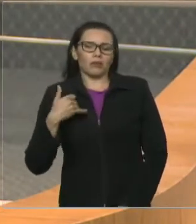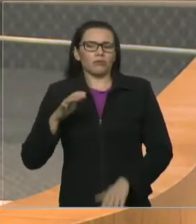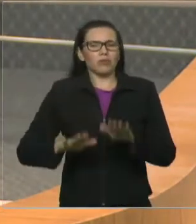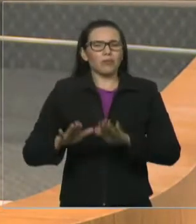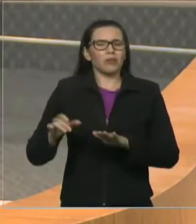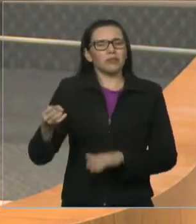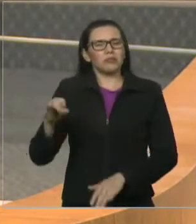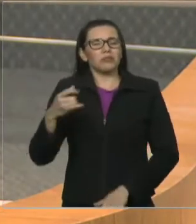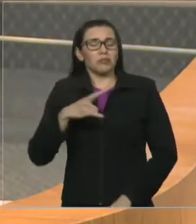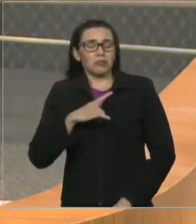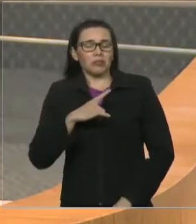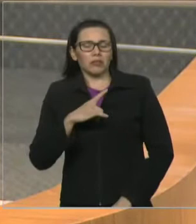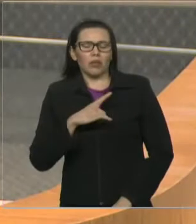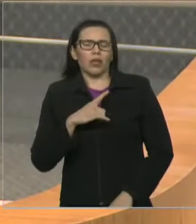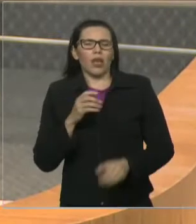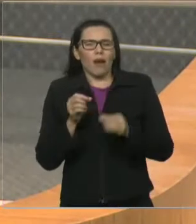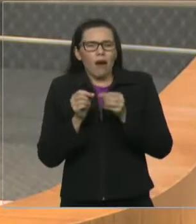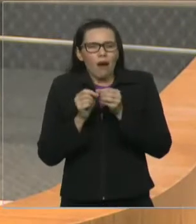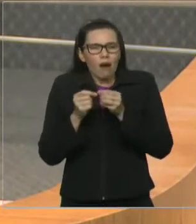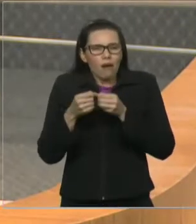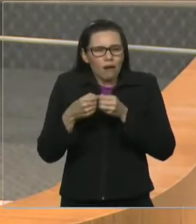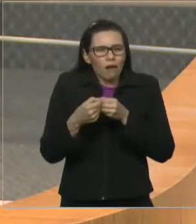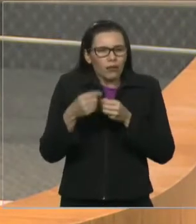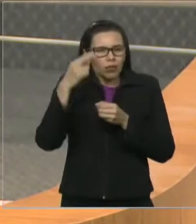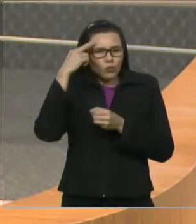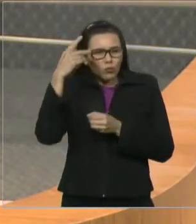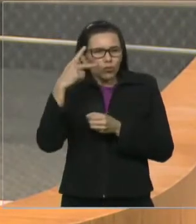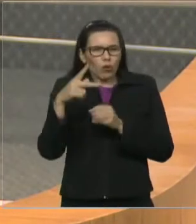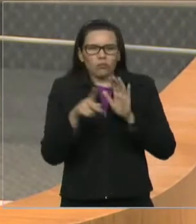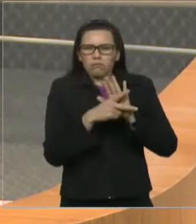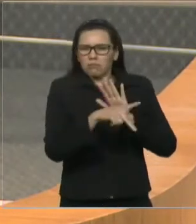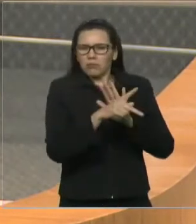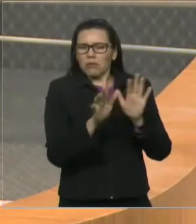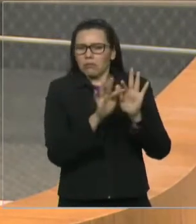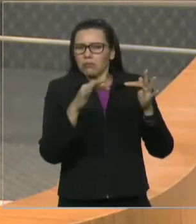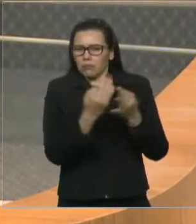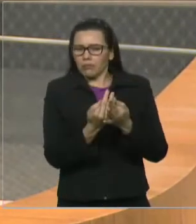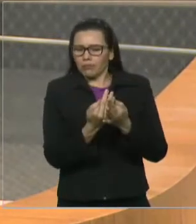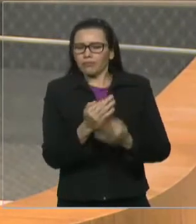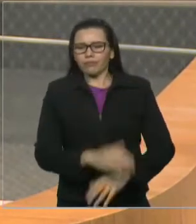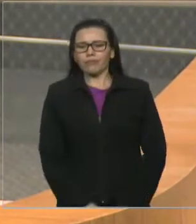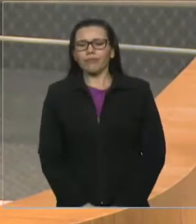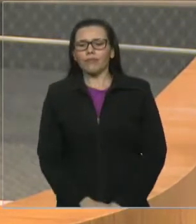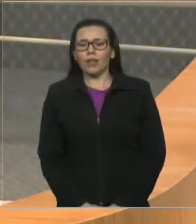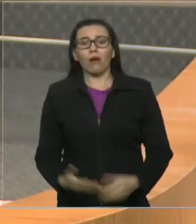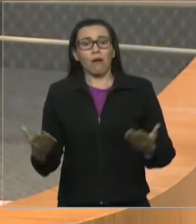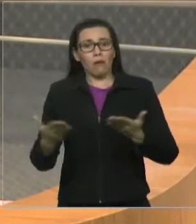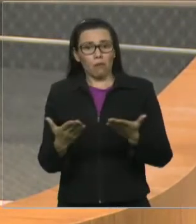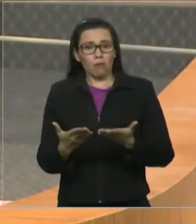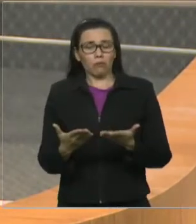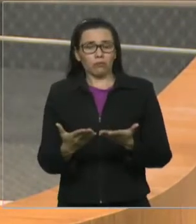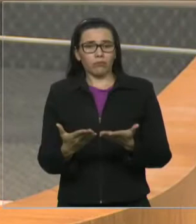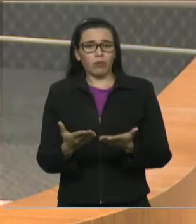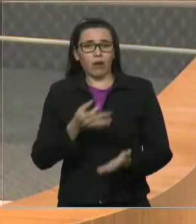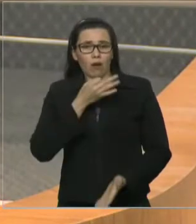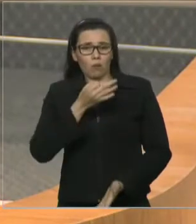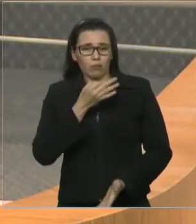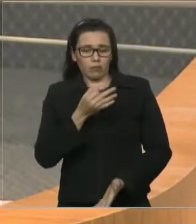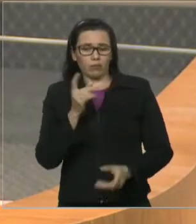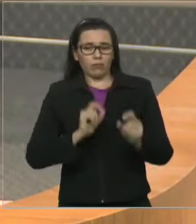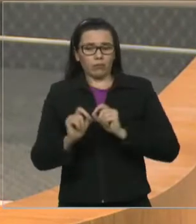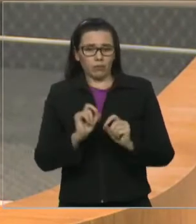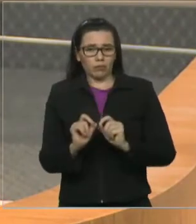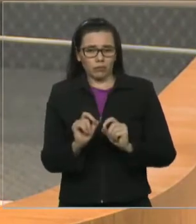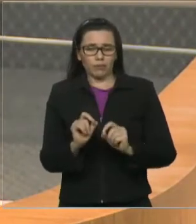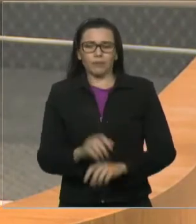parentes com câncer de intestino grosso. Hoje, a recomendação de realização de colonoscopia é que se realize o exame a